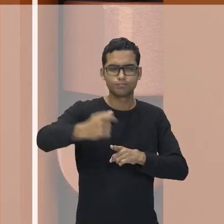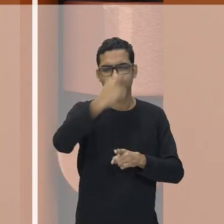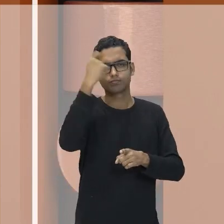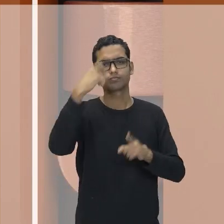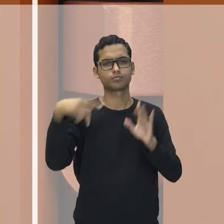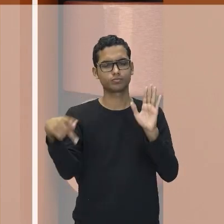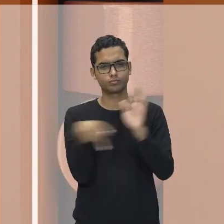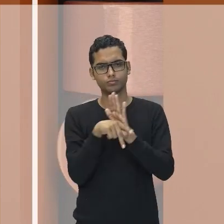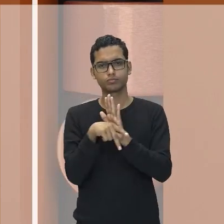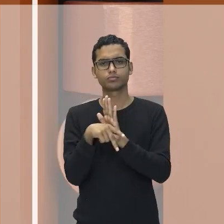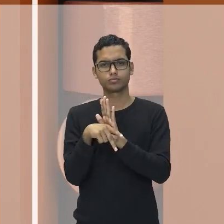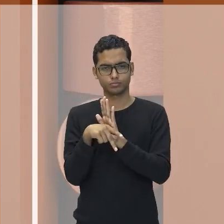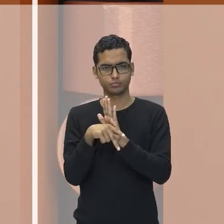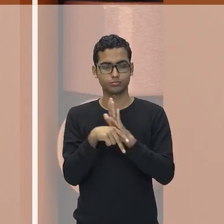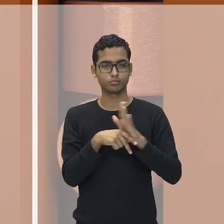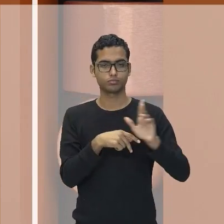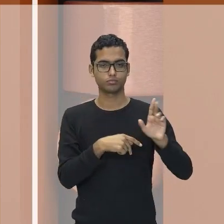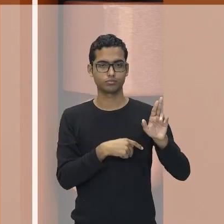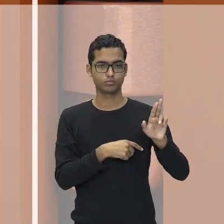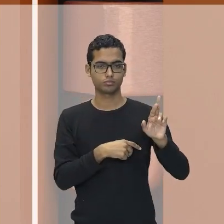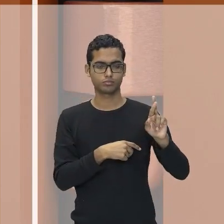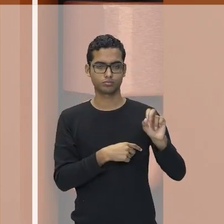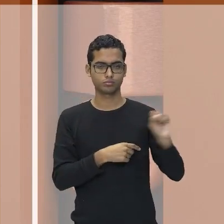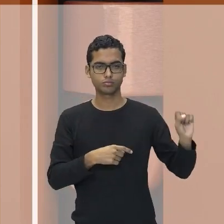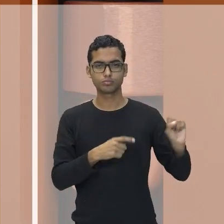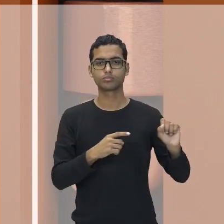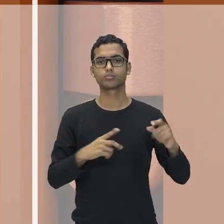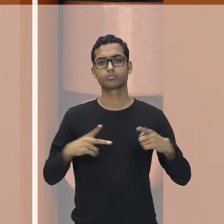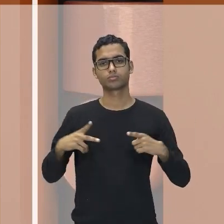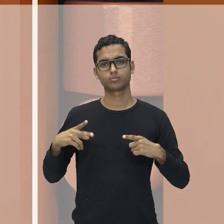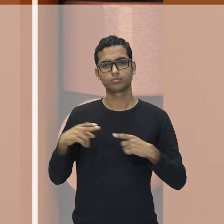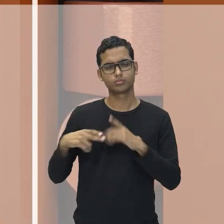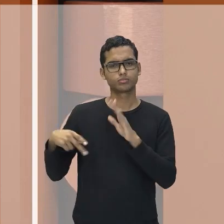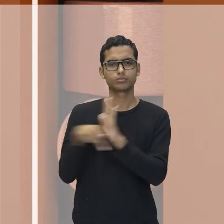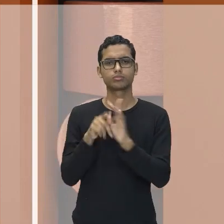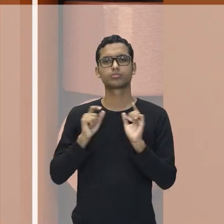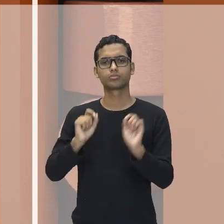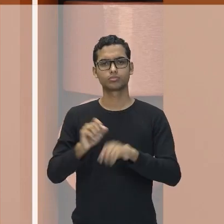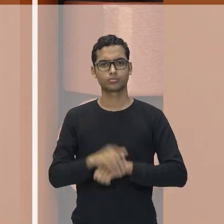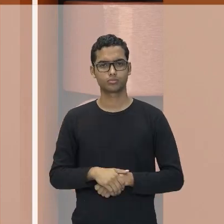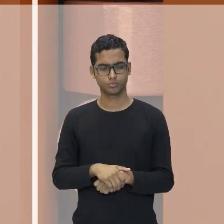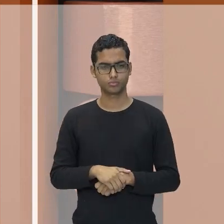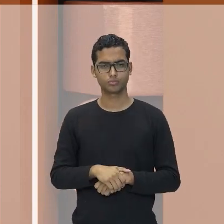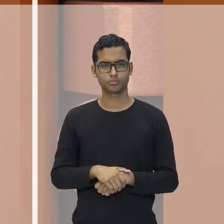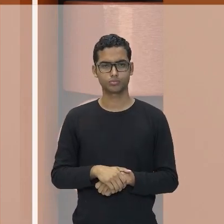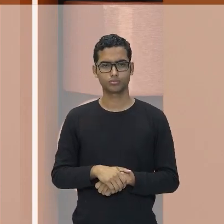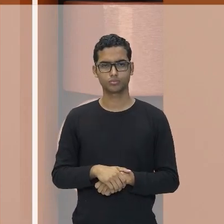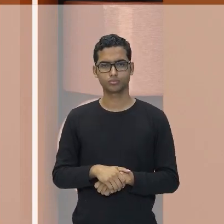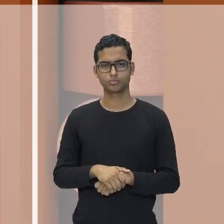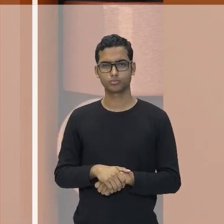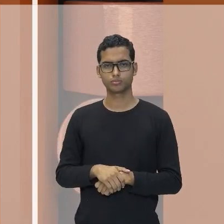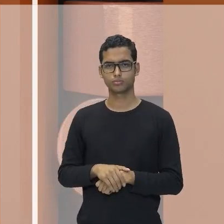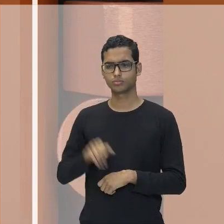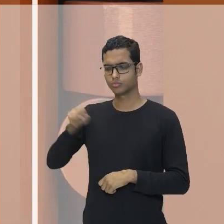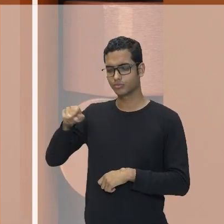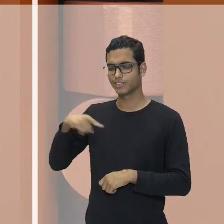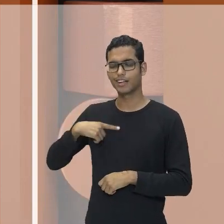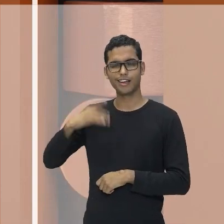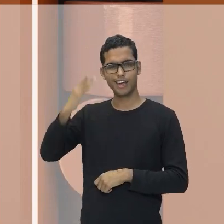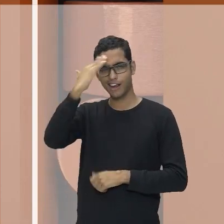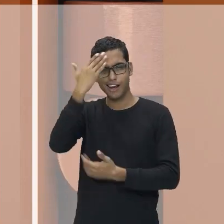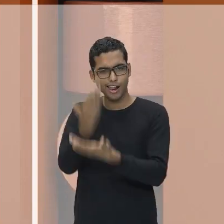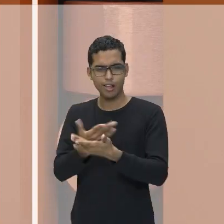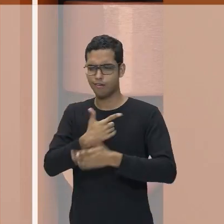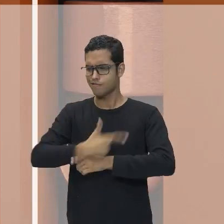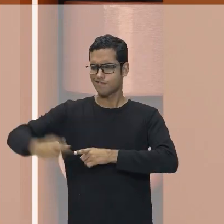dos soviéticos e o rompimento do mito de invencibilidade que o exército nazista